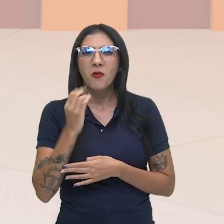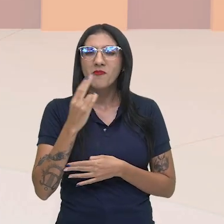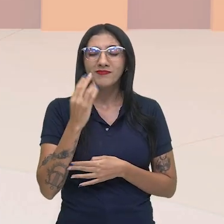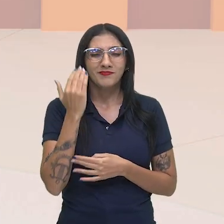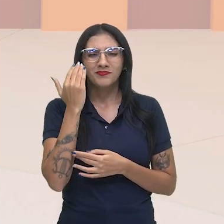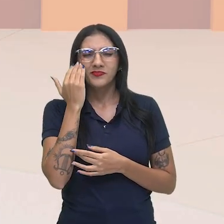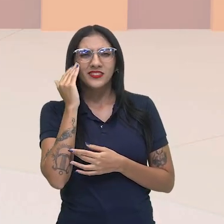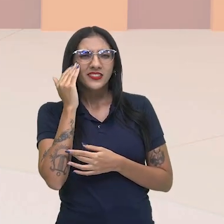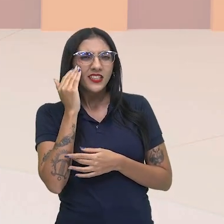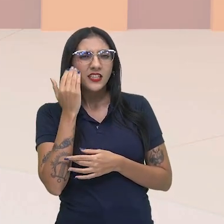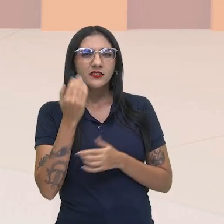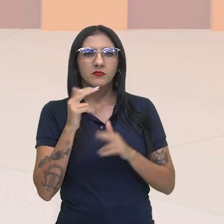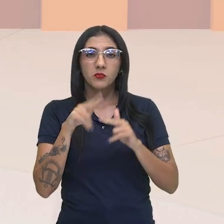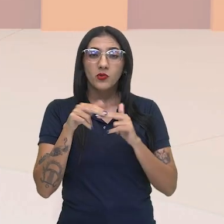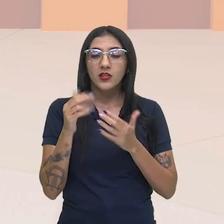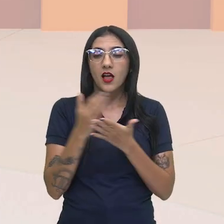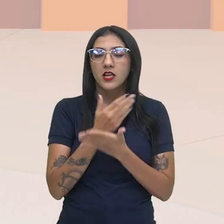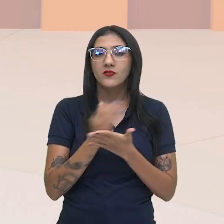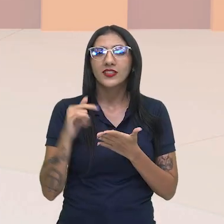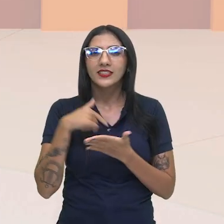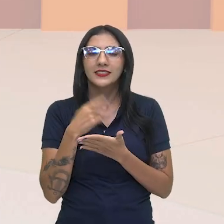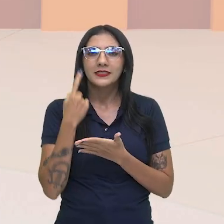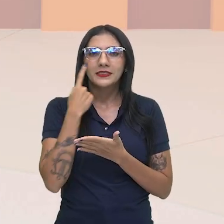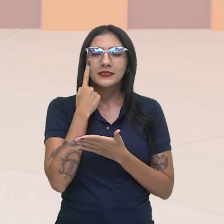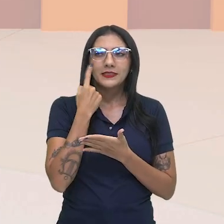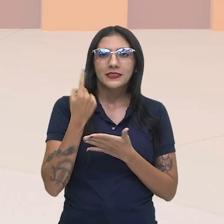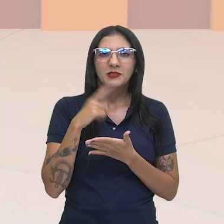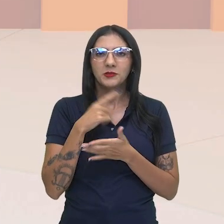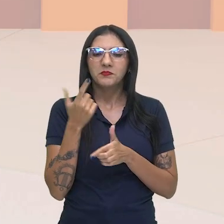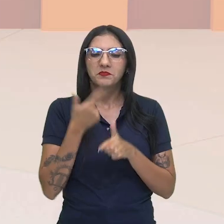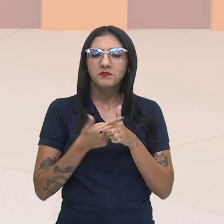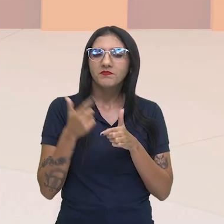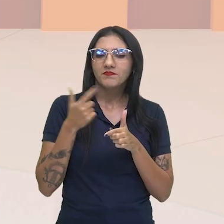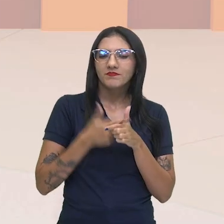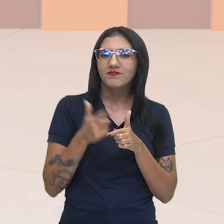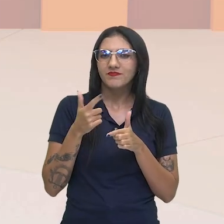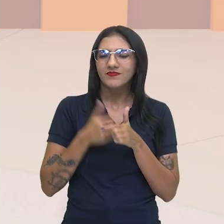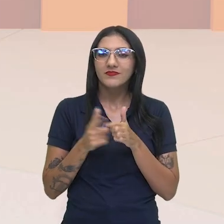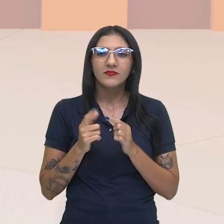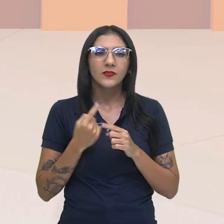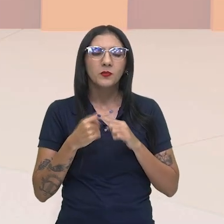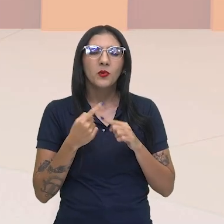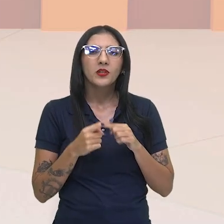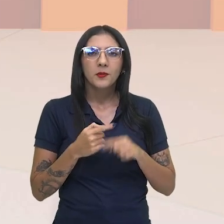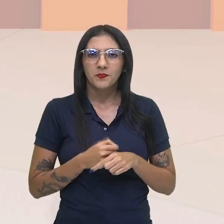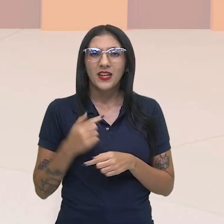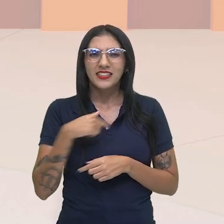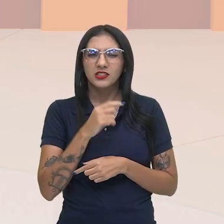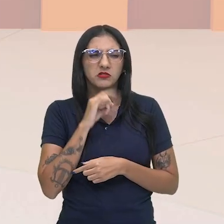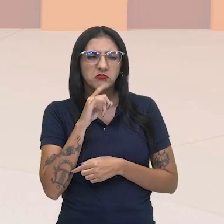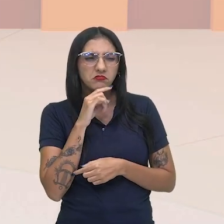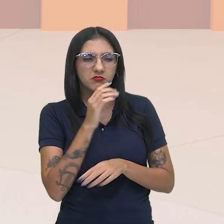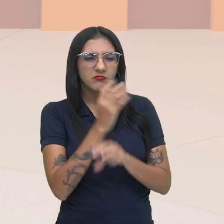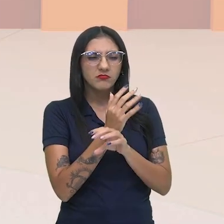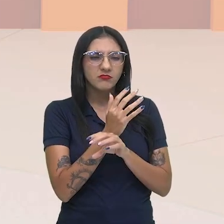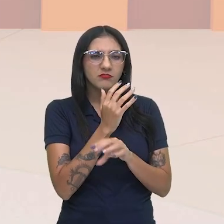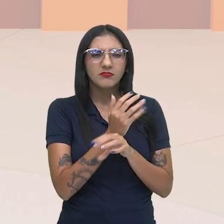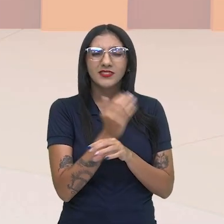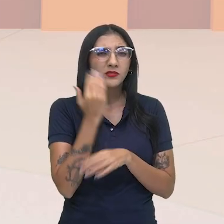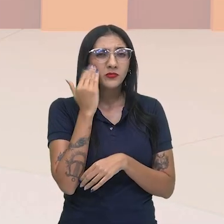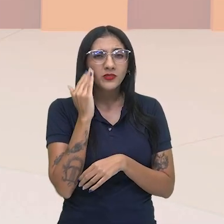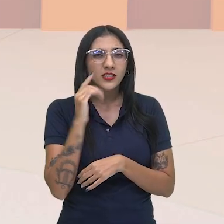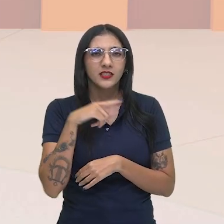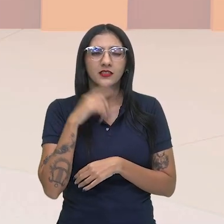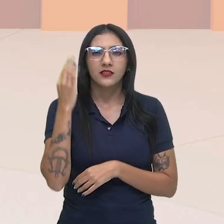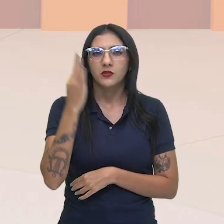acabamos entrando em atritos, né? Porque a gente não consegue entender essa teoria como um todo,